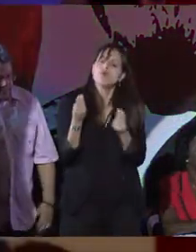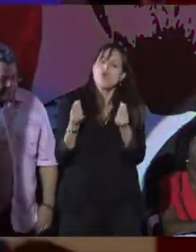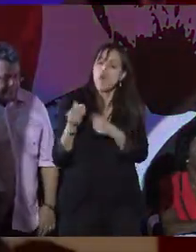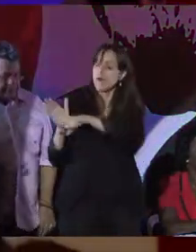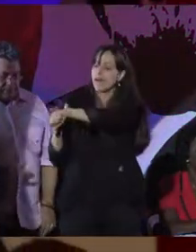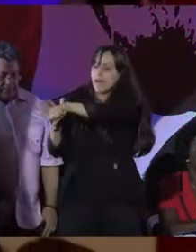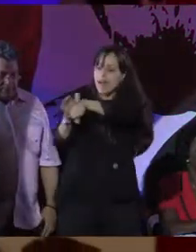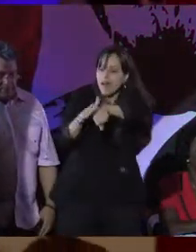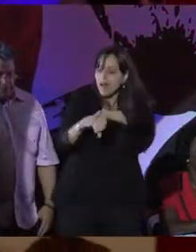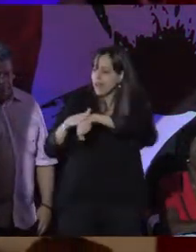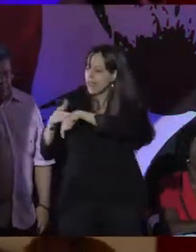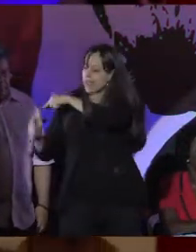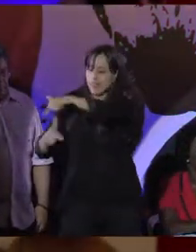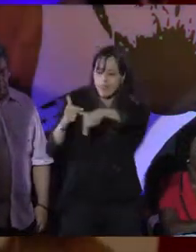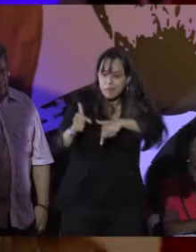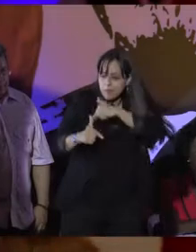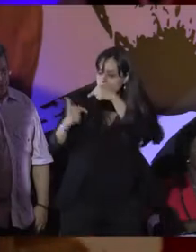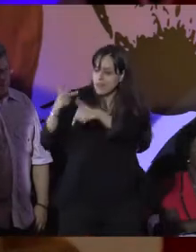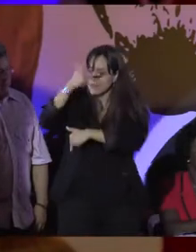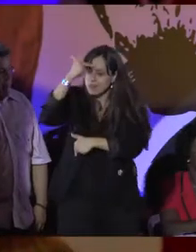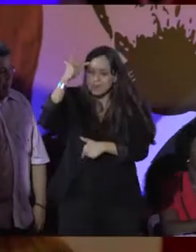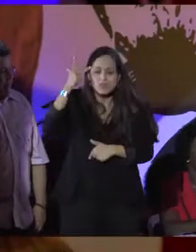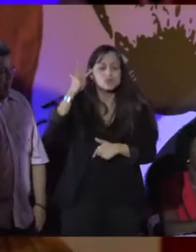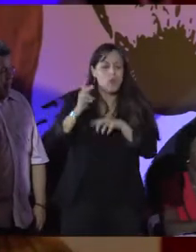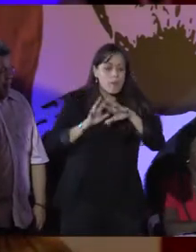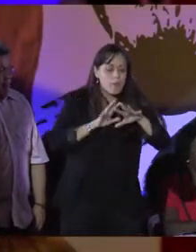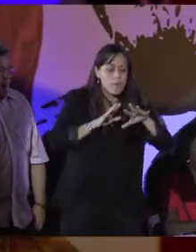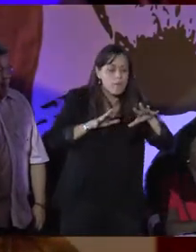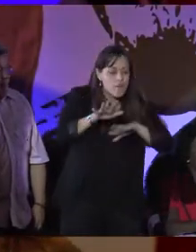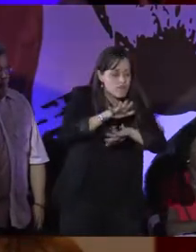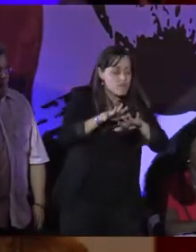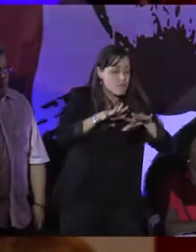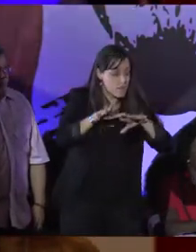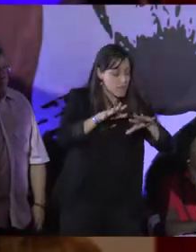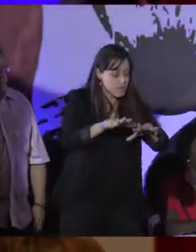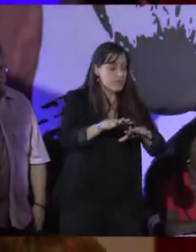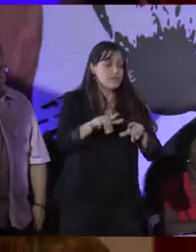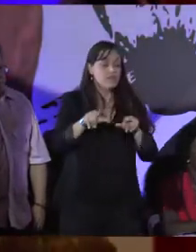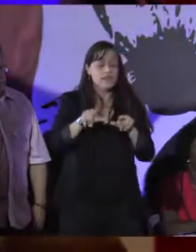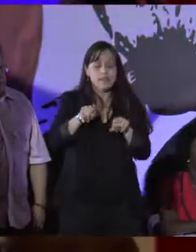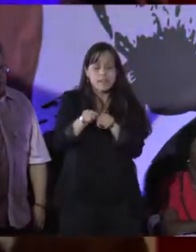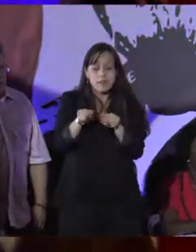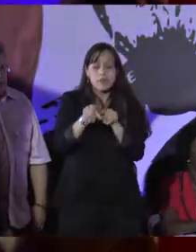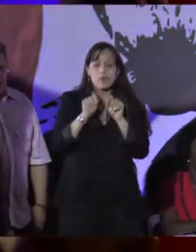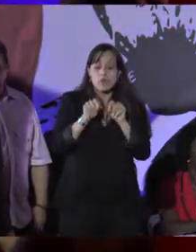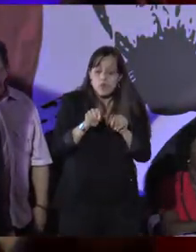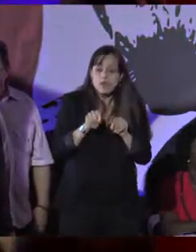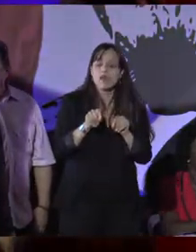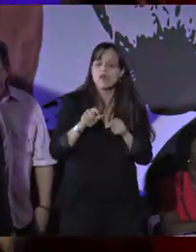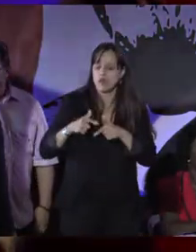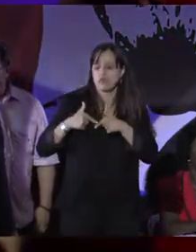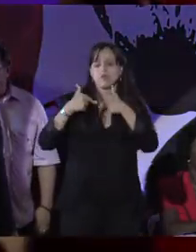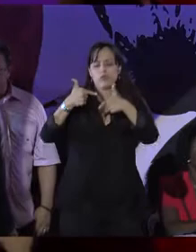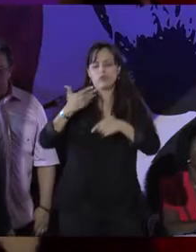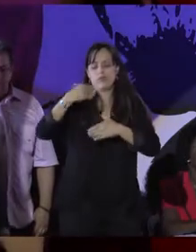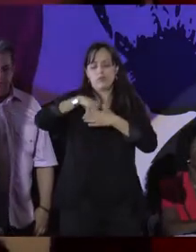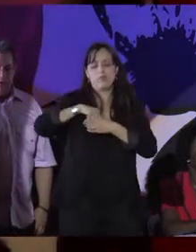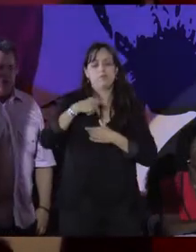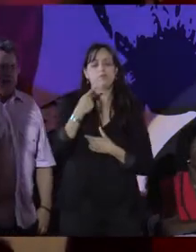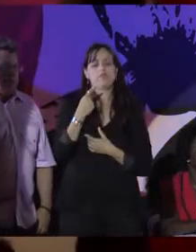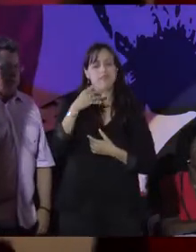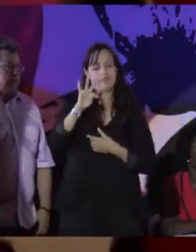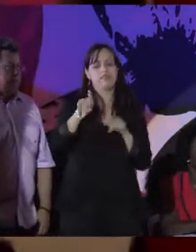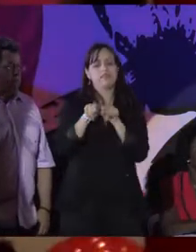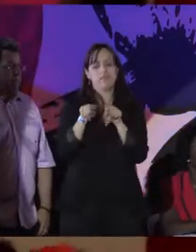mãos, a luta dos trabalhadores, a luta dos movimentos sociais, mas também por conta da luta do Partido dos